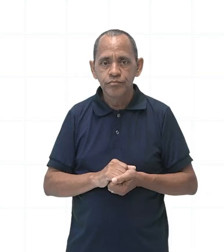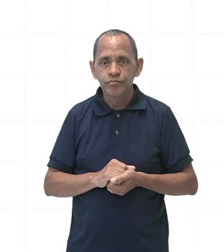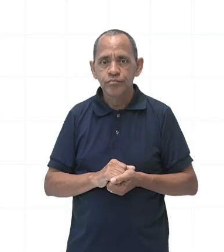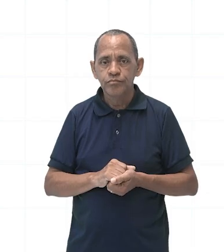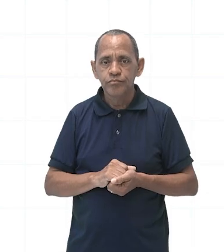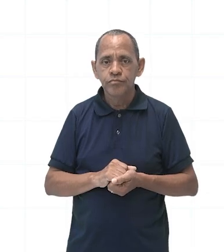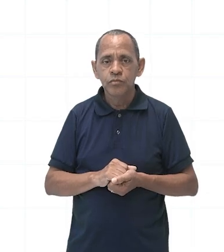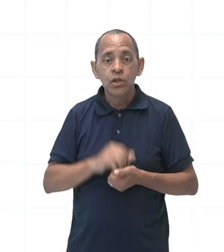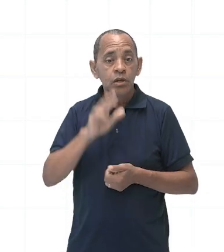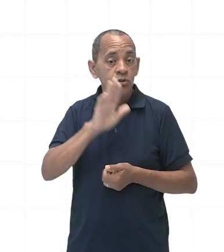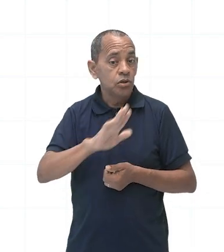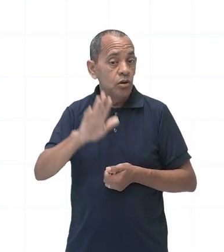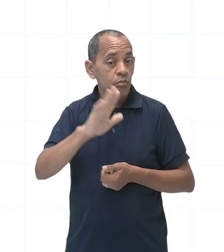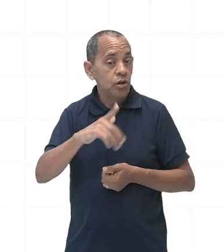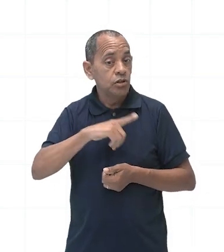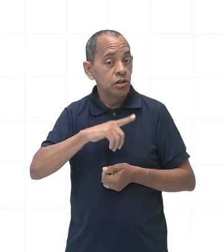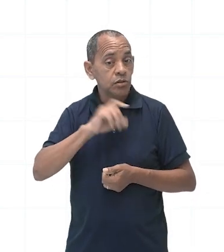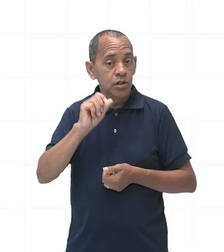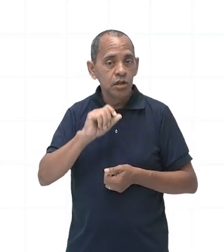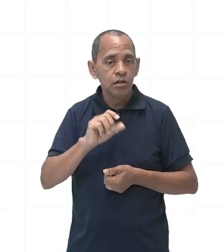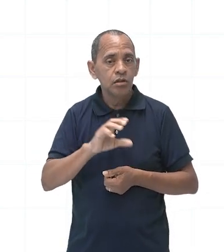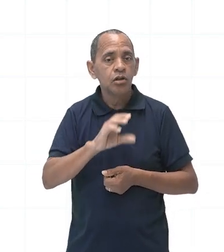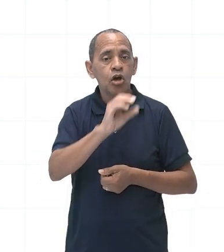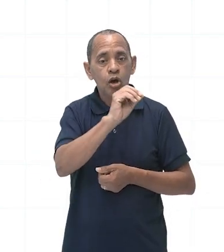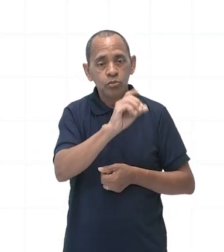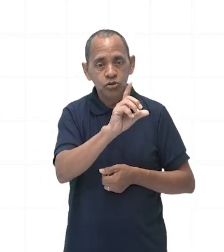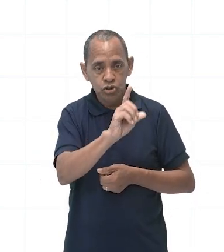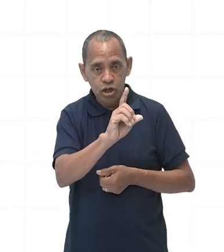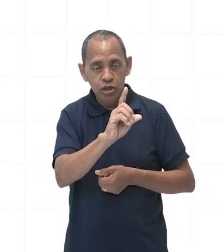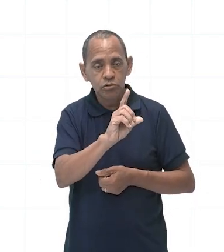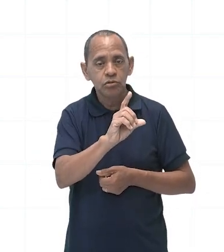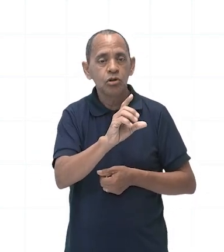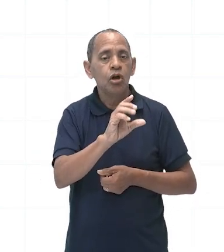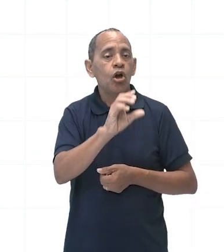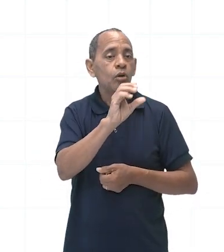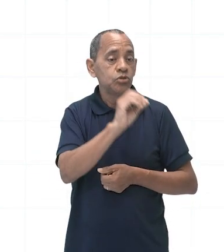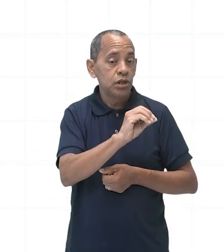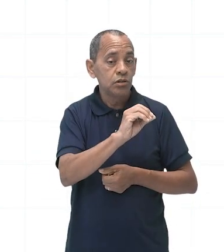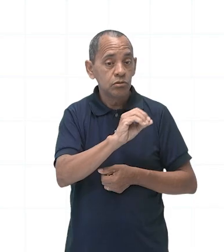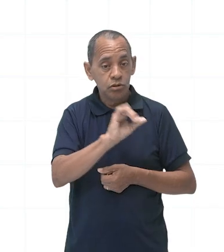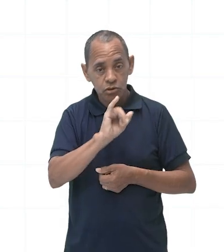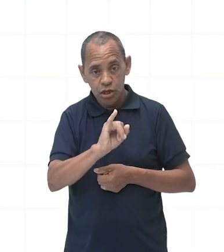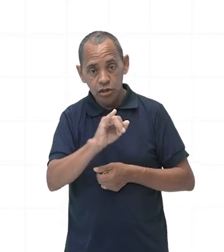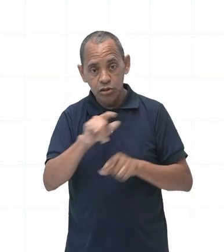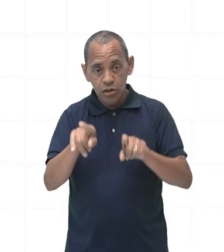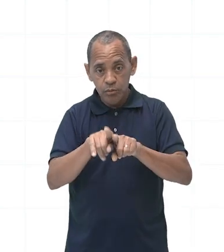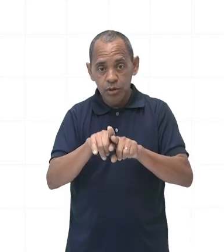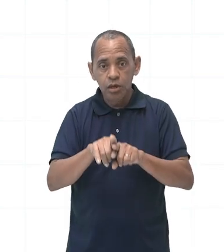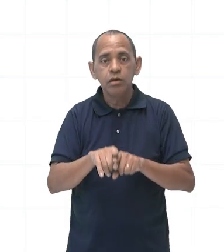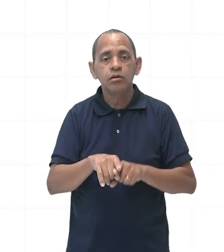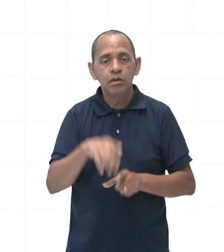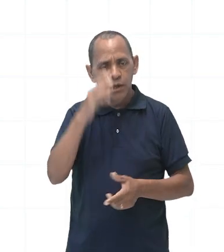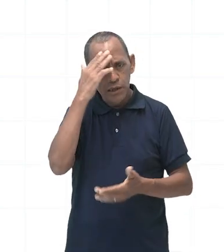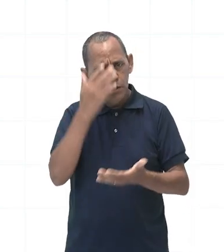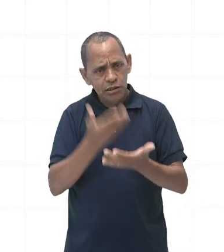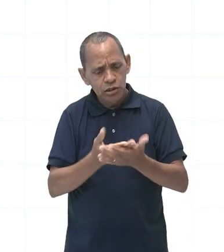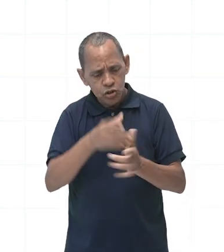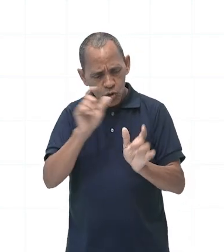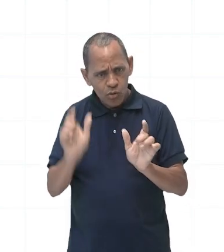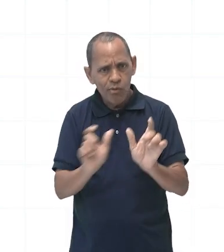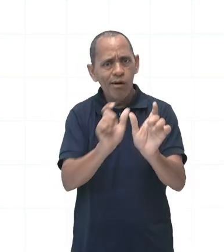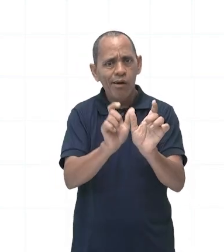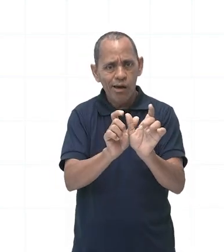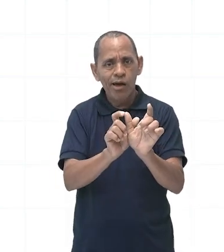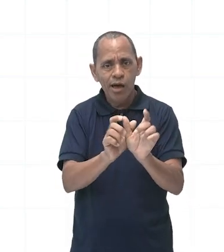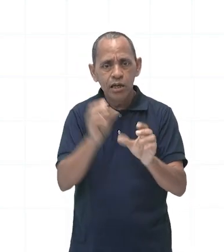por favor. Ora, em linhas gerais, a gente vai ter o objeto direto e o objeto indireto, tá? Eles